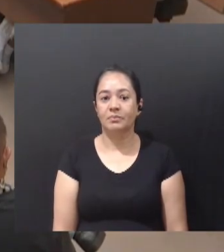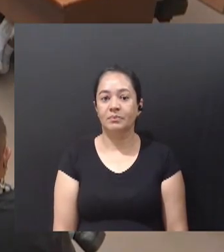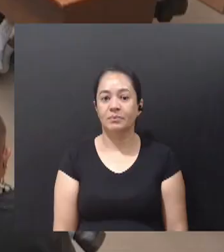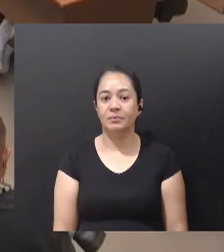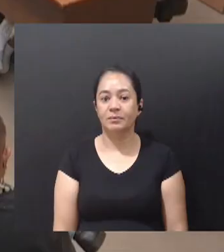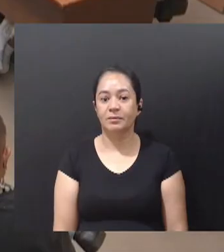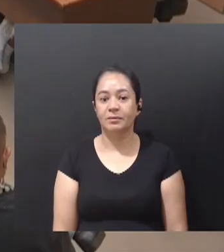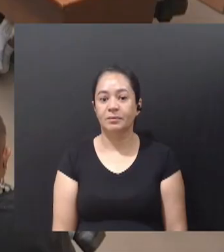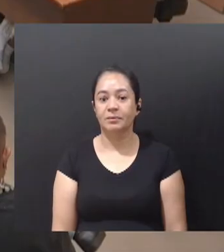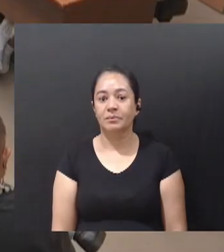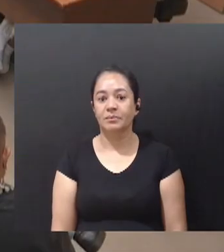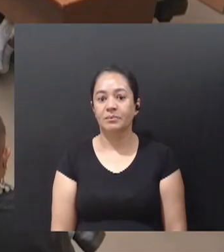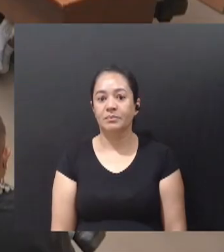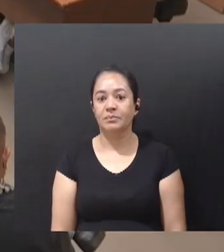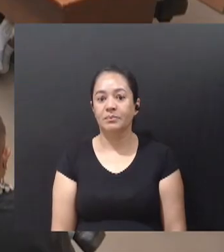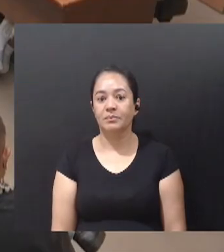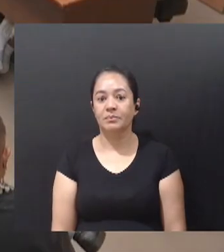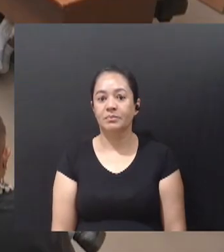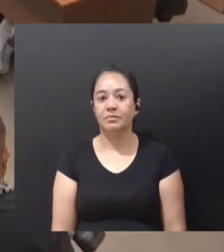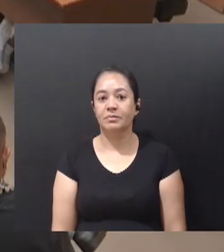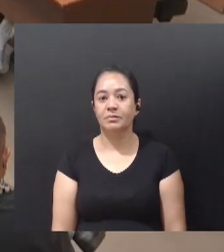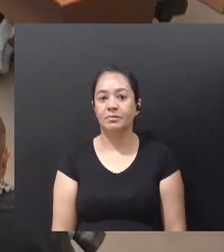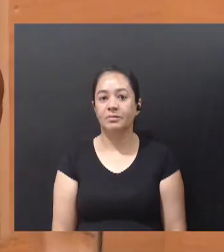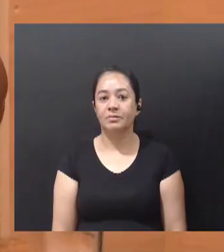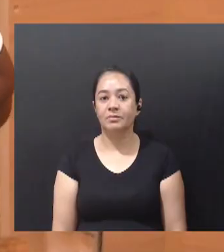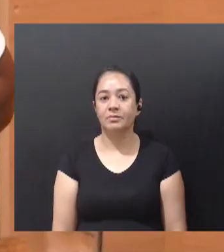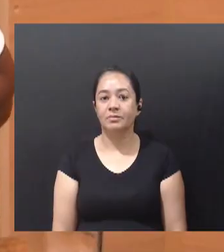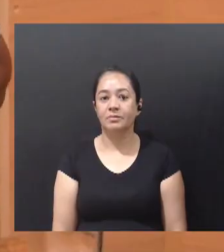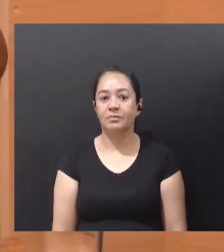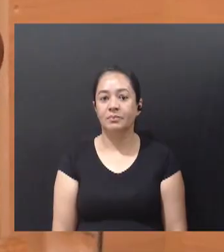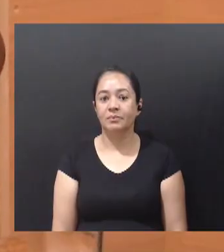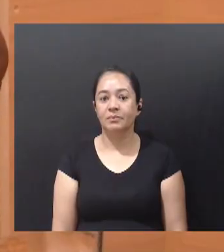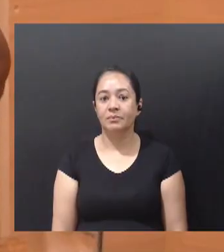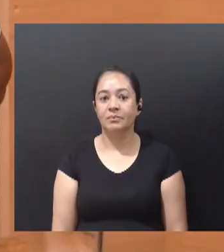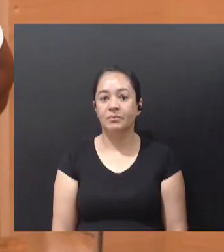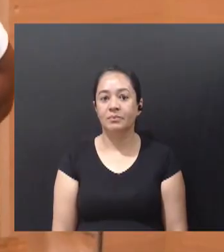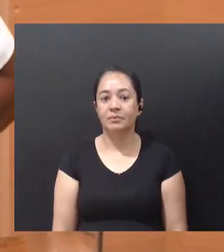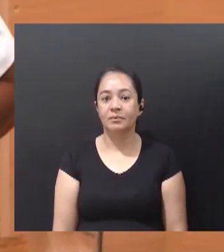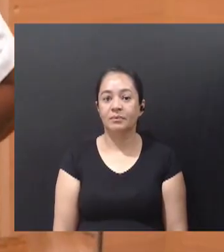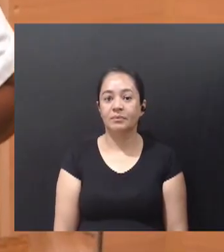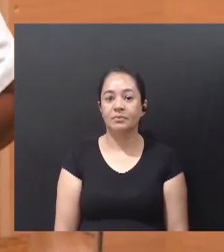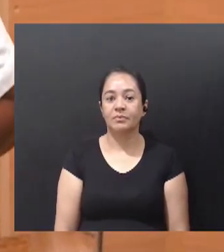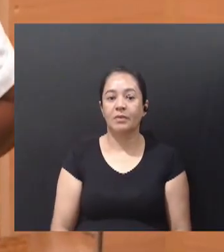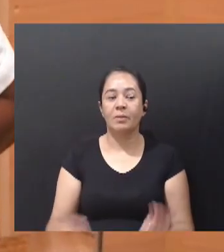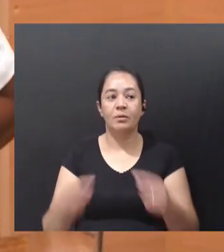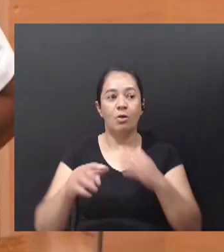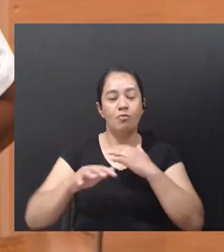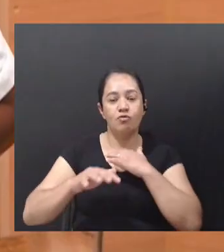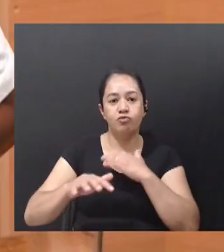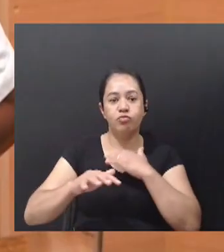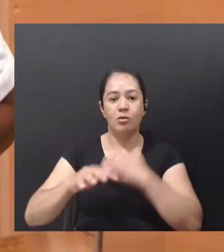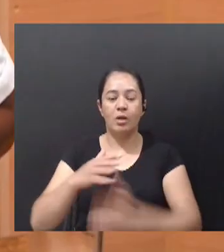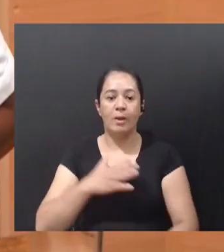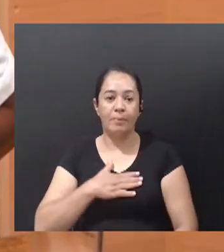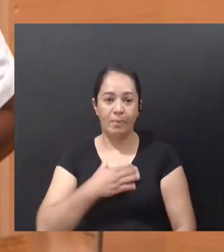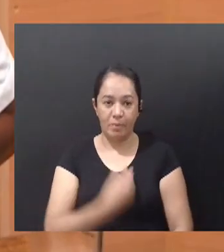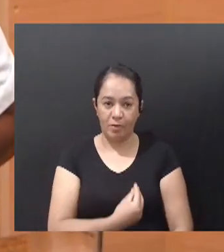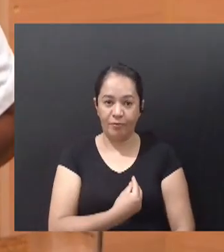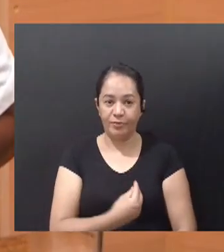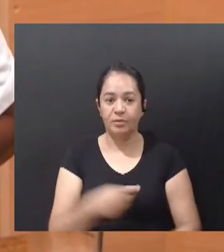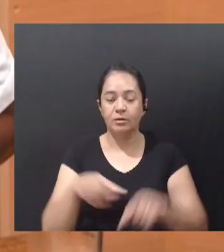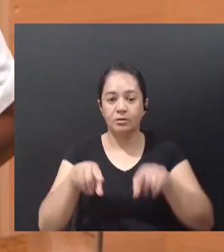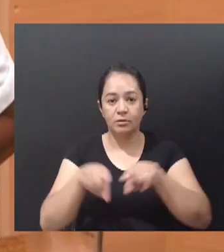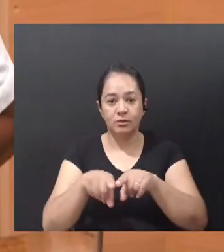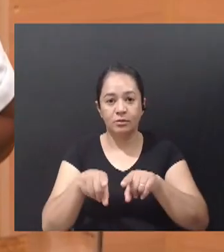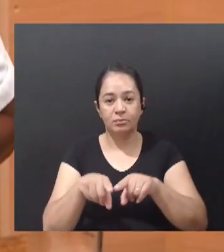Dizer que, assim, que o hip hop ele fez parte da minha vida também. Eu acho que tem tudo a ver, hip